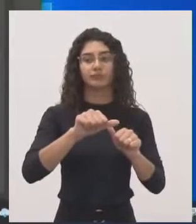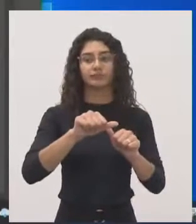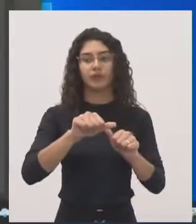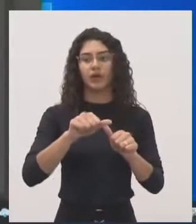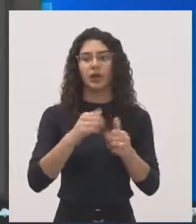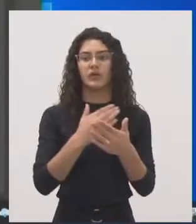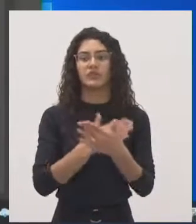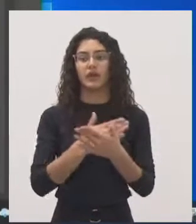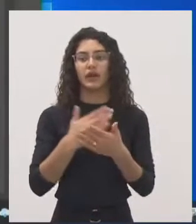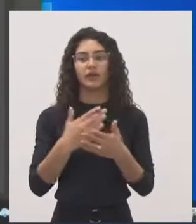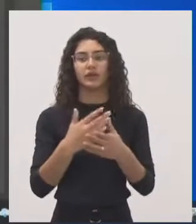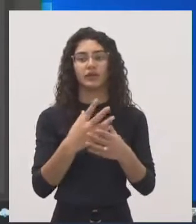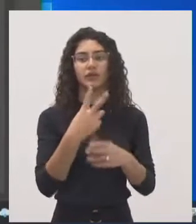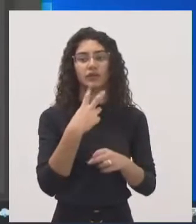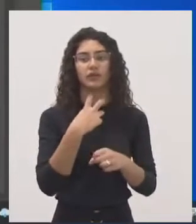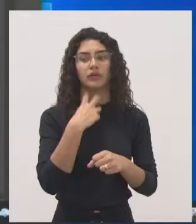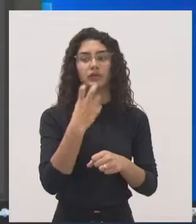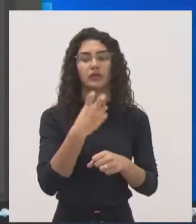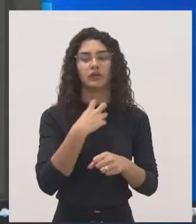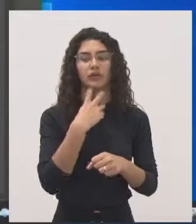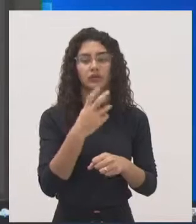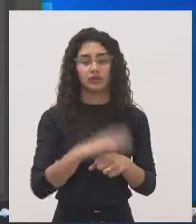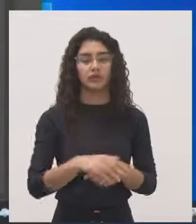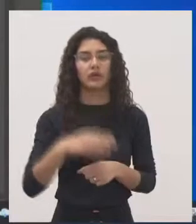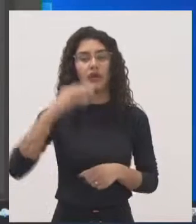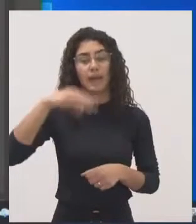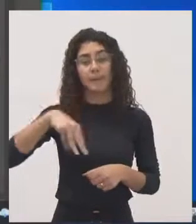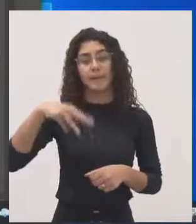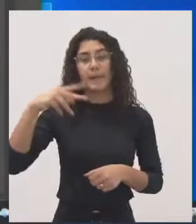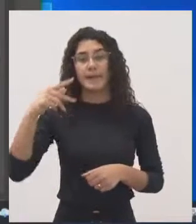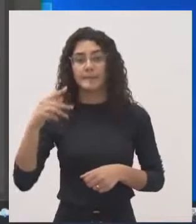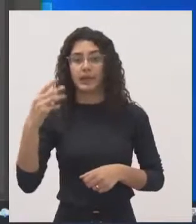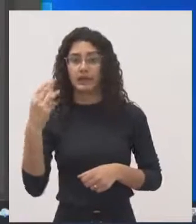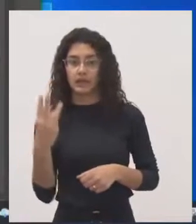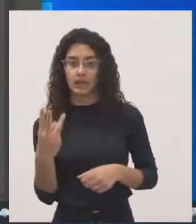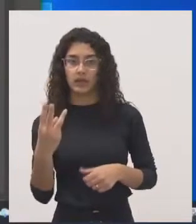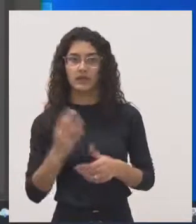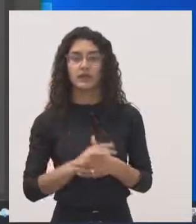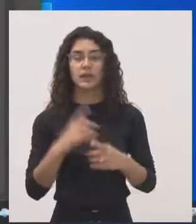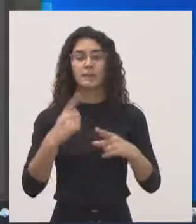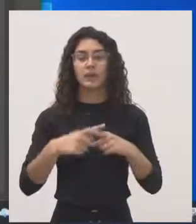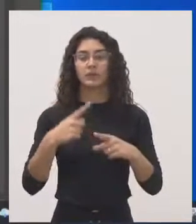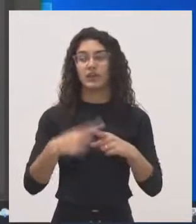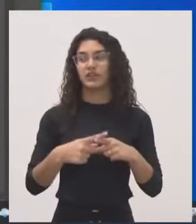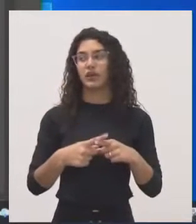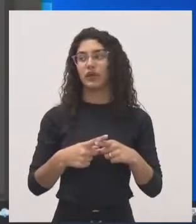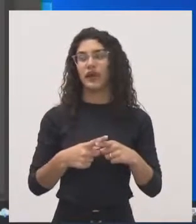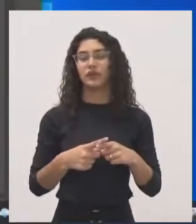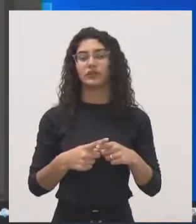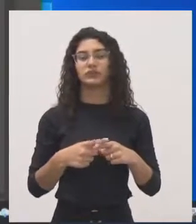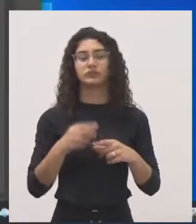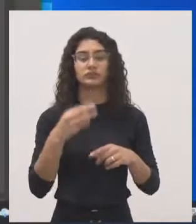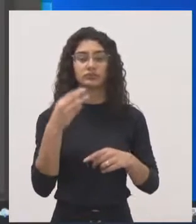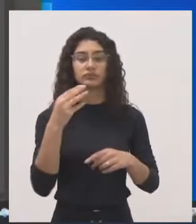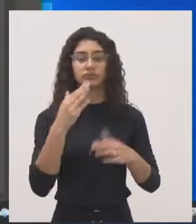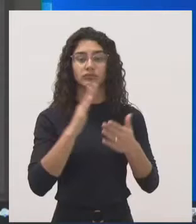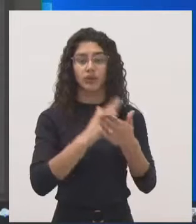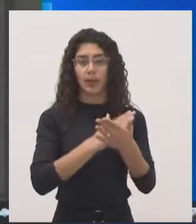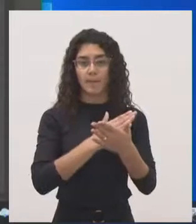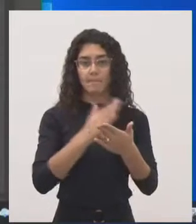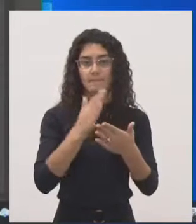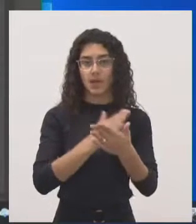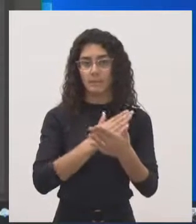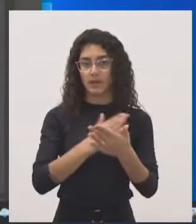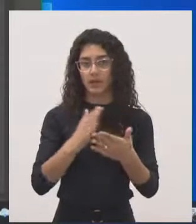de gravação. Coloca em MP3. Por quê? Porque é um formato que é padrão e todo